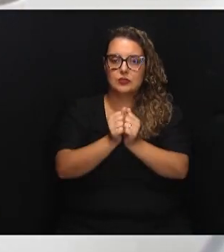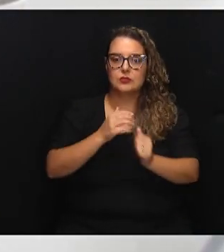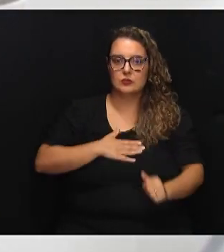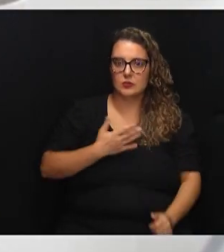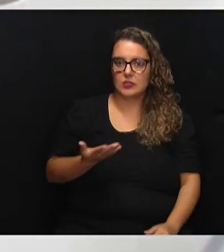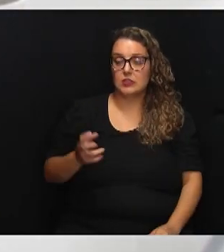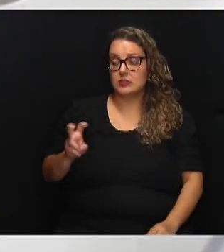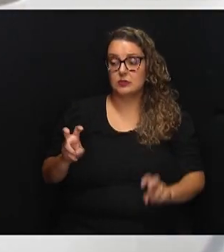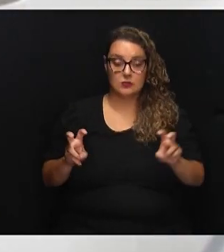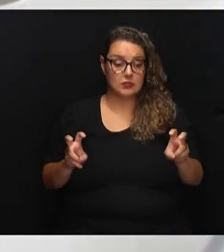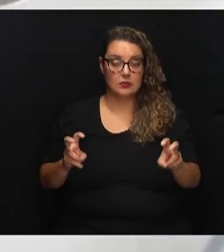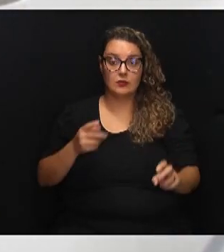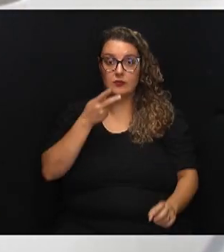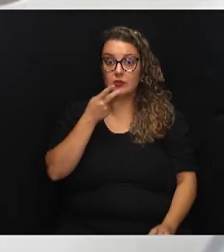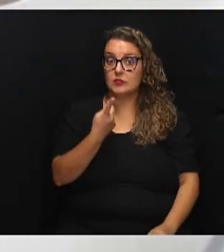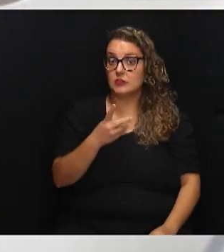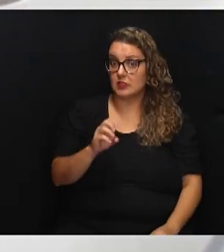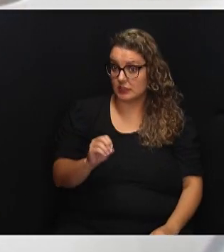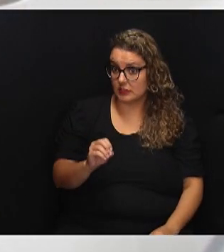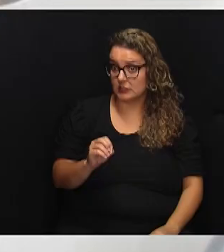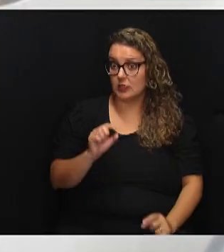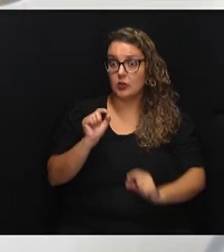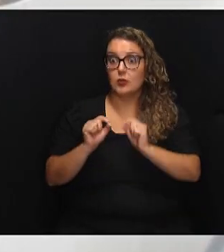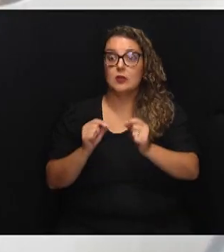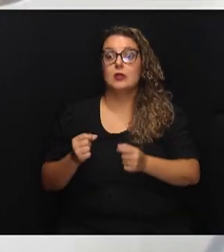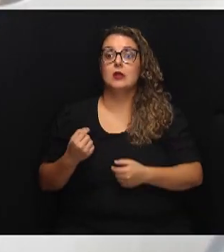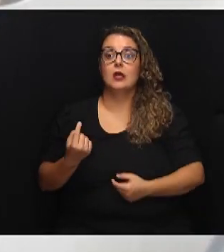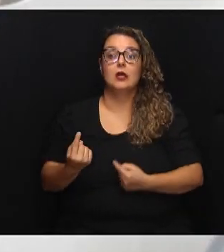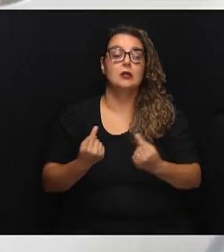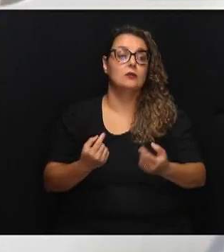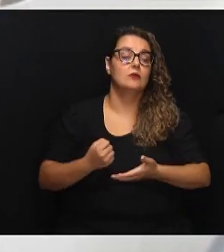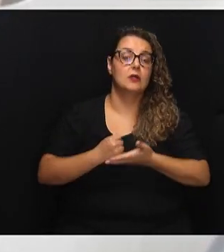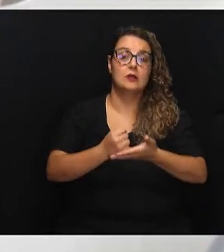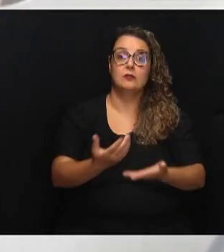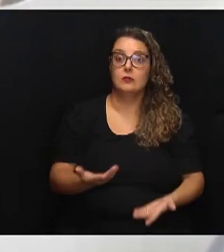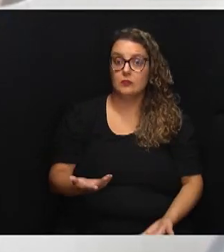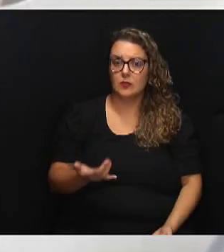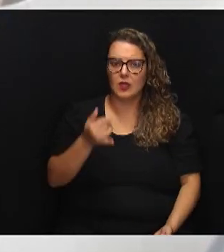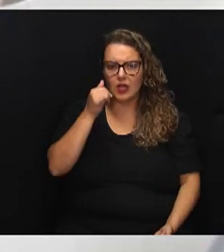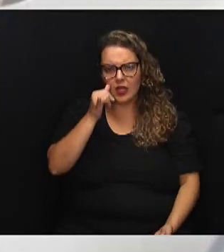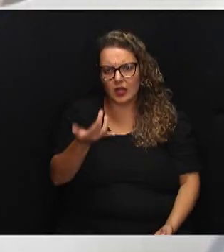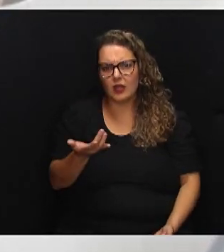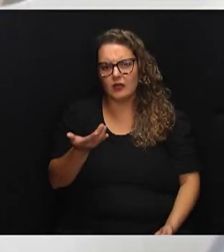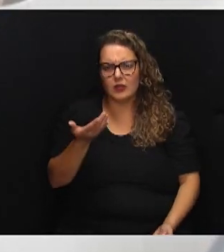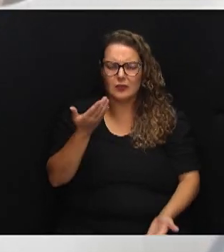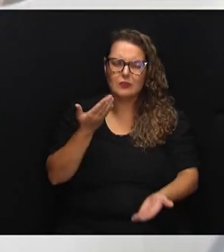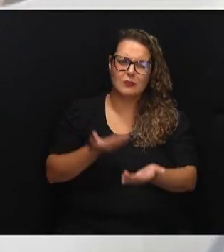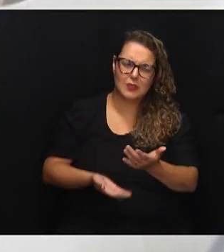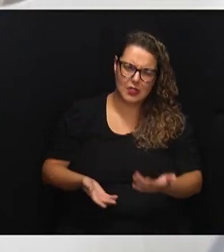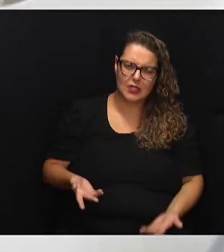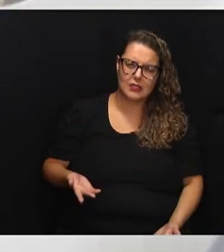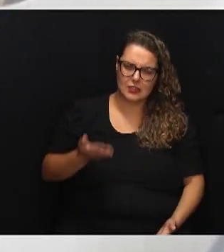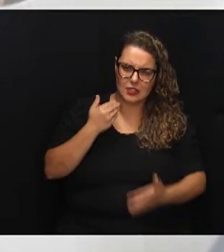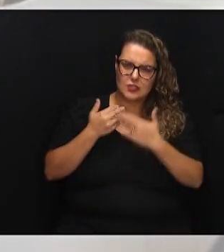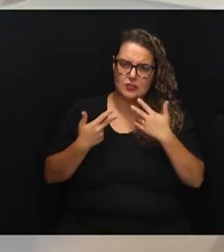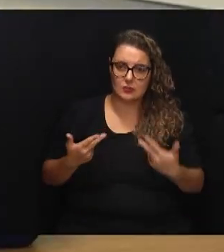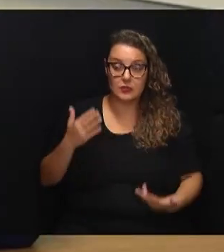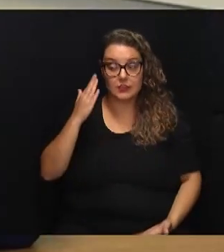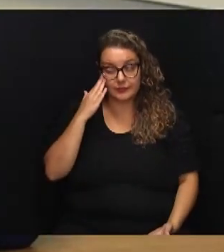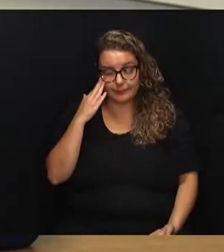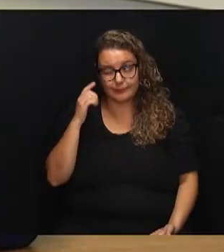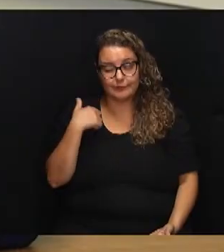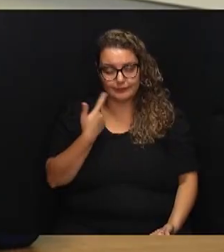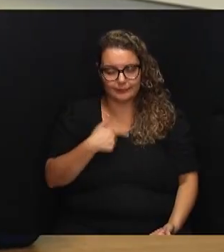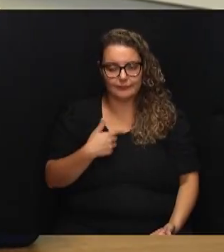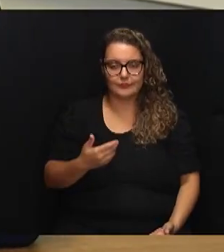família, a gente está falando em 10 pessoas. O que cada um vai levar? Até para evitar um pouco do desperdício também, que a gente sabe que nós brasileiros a gente